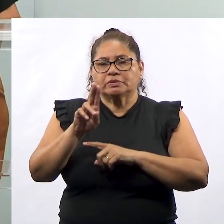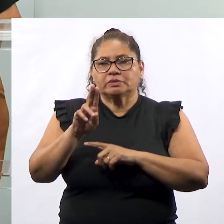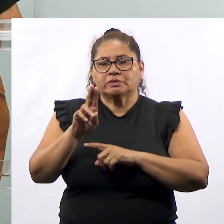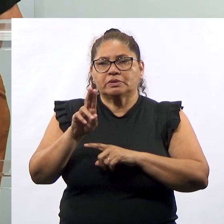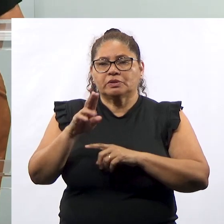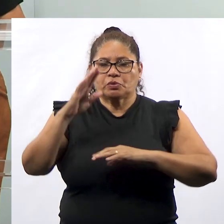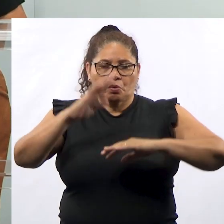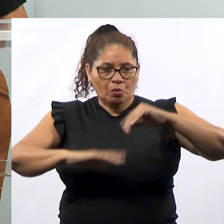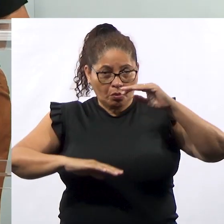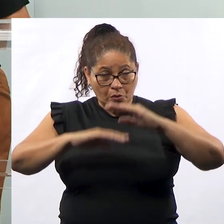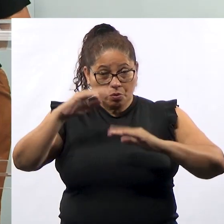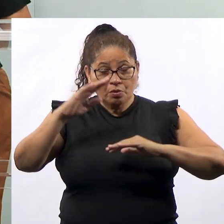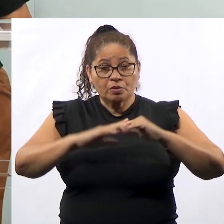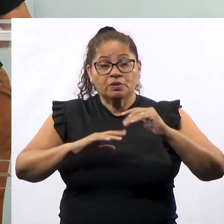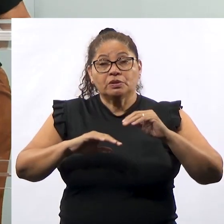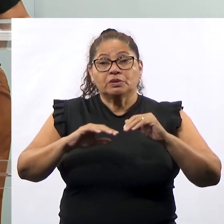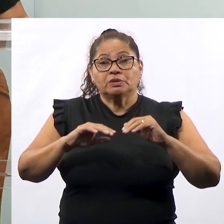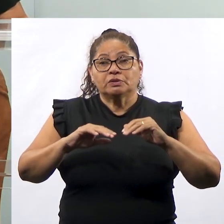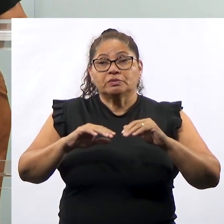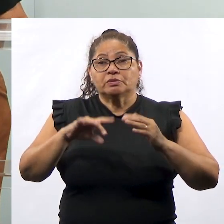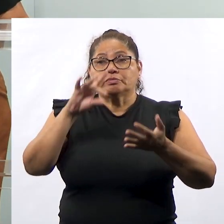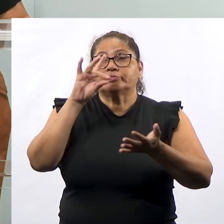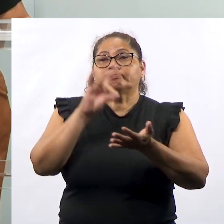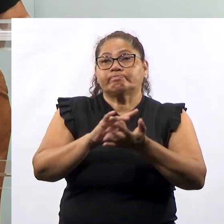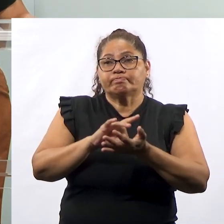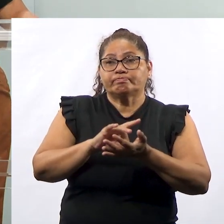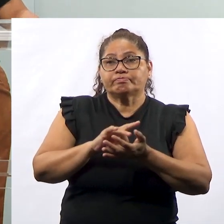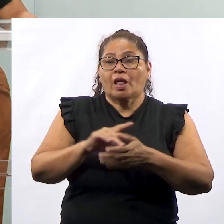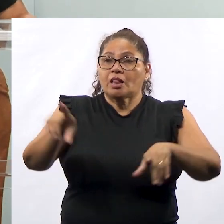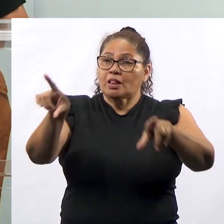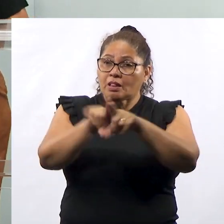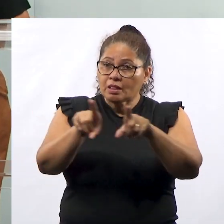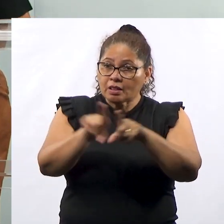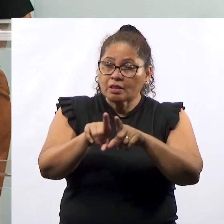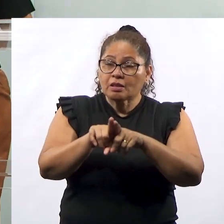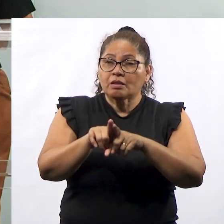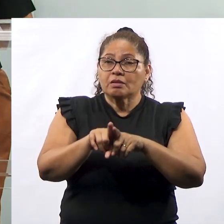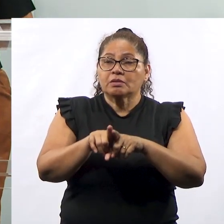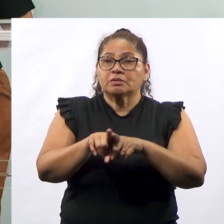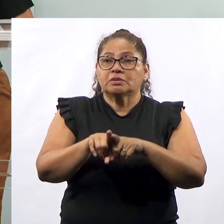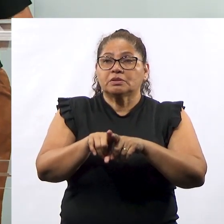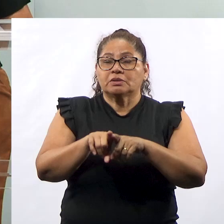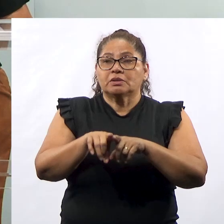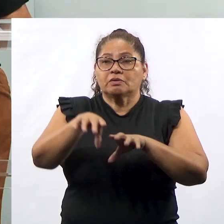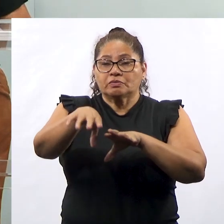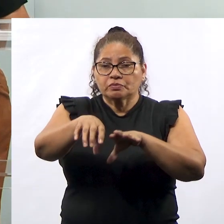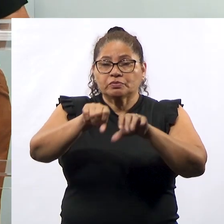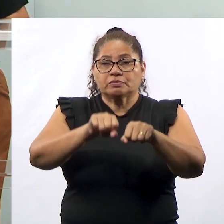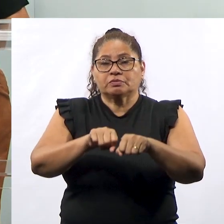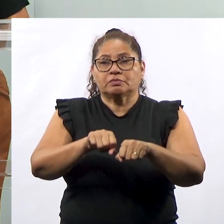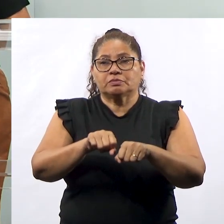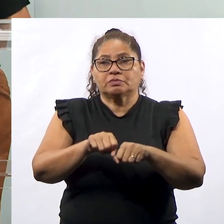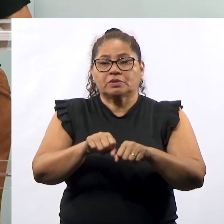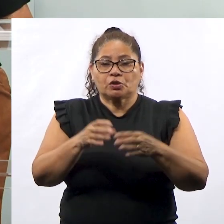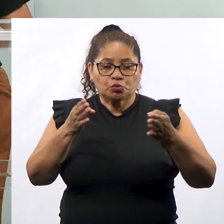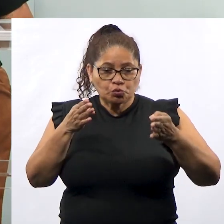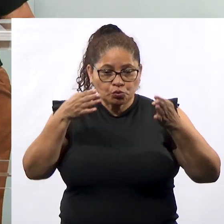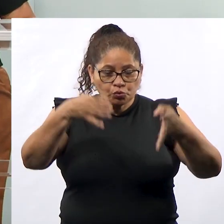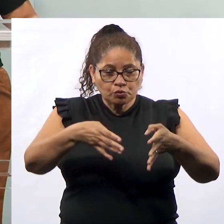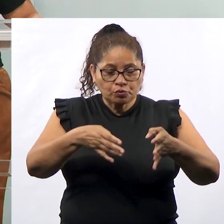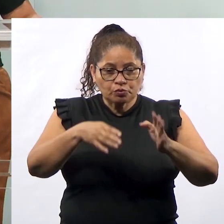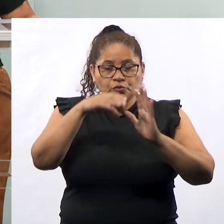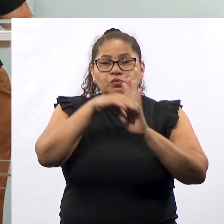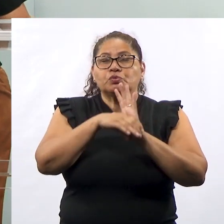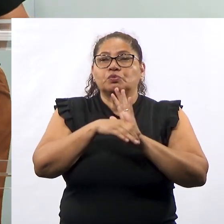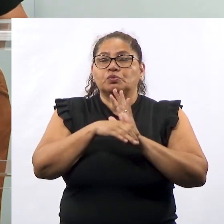sua profissão. Ele forma realidades, ele também é formado por elas, mas se a gente foca o